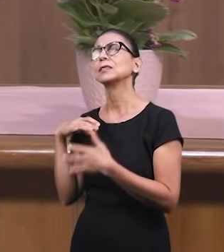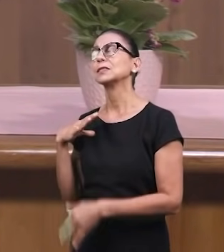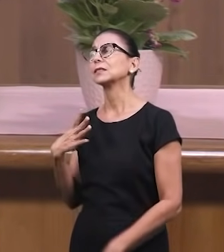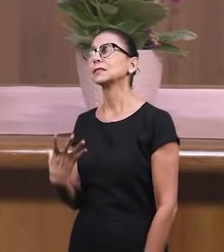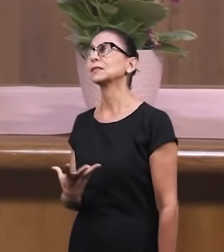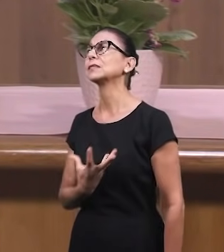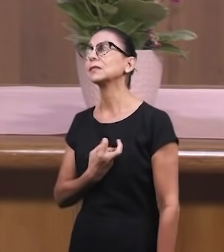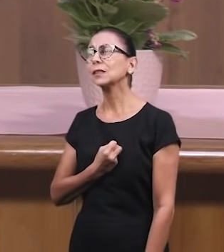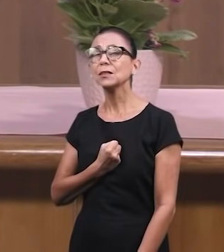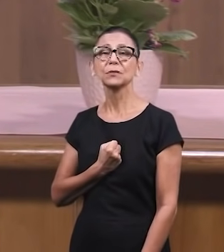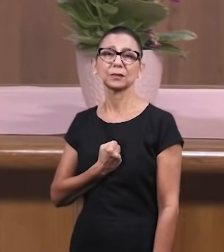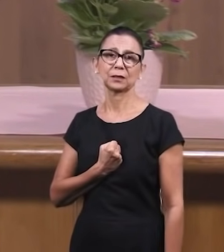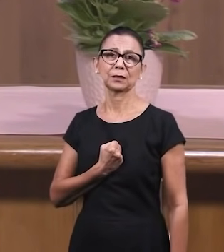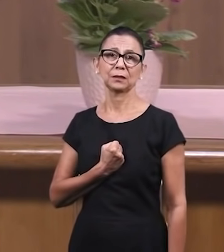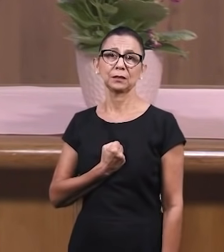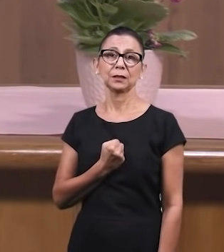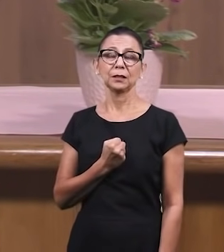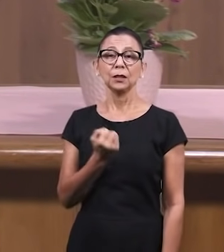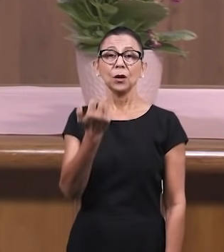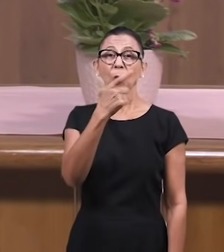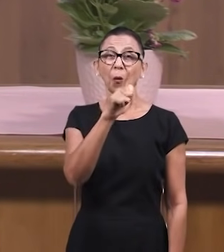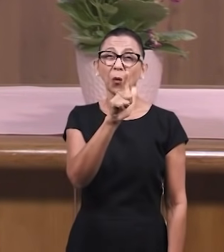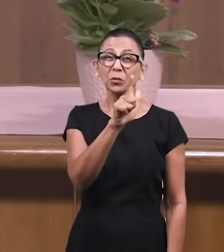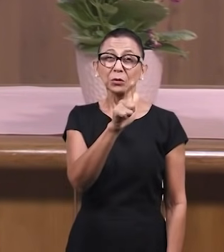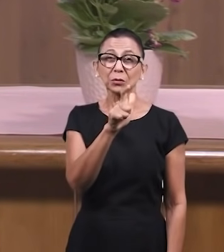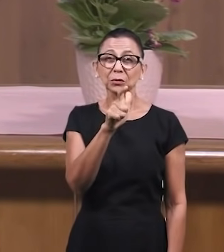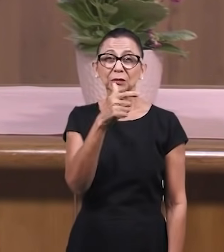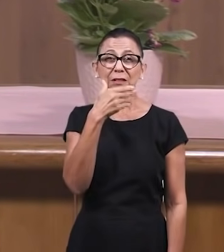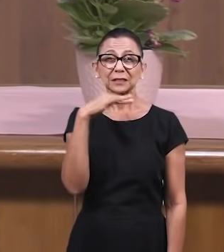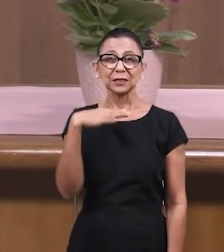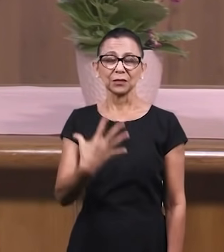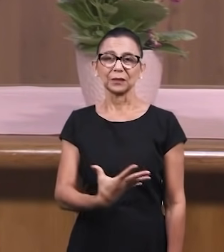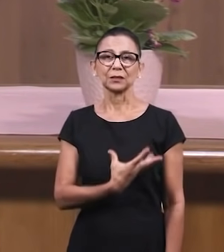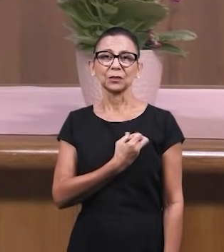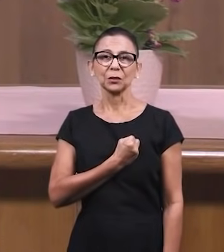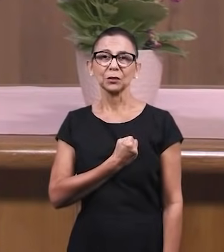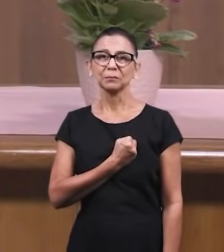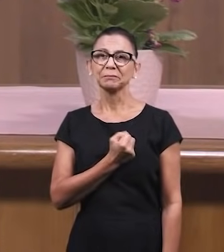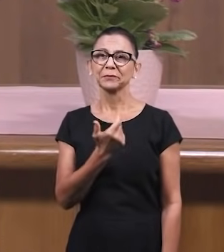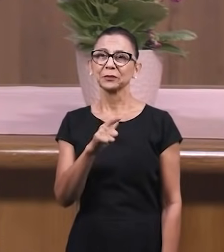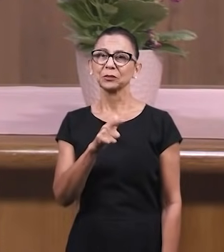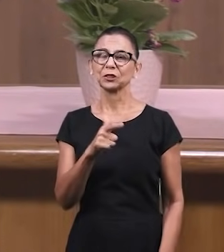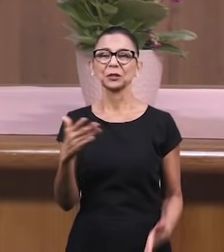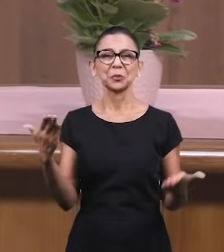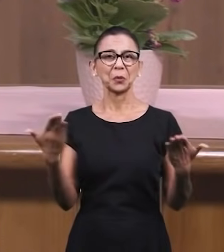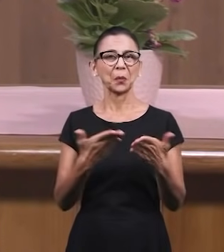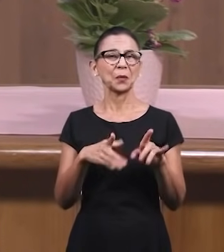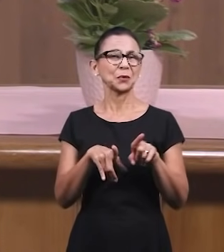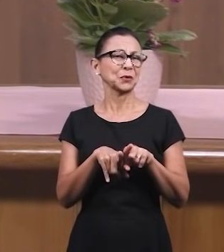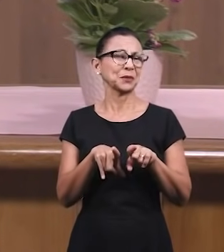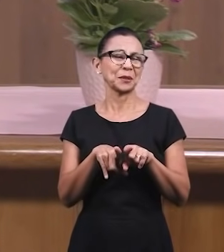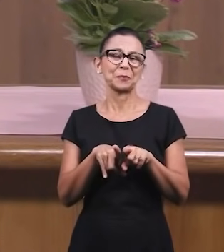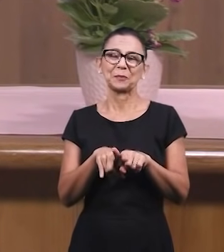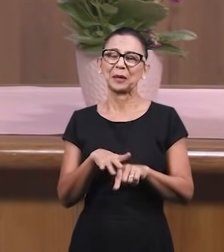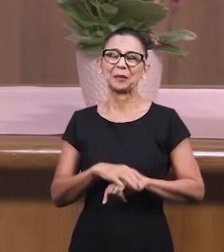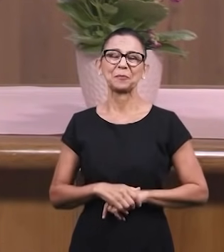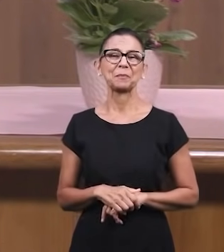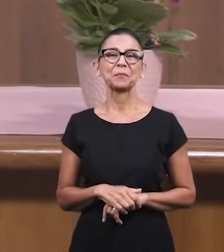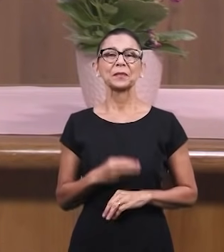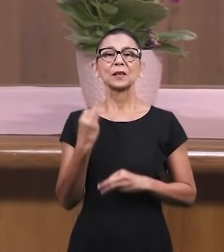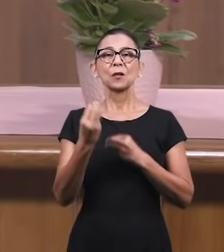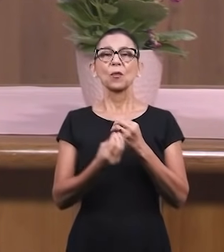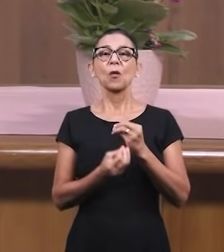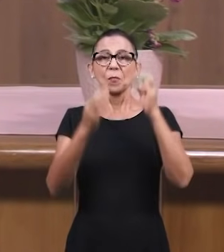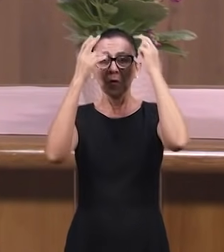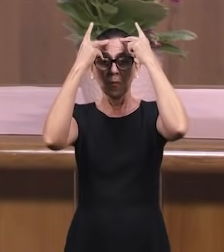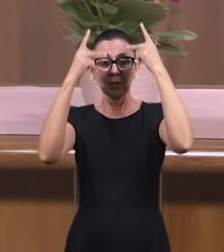existia possibilidades de outro Salvador. Hoje também nós estamos diante dessa circunstância. Não há possibilidade